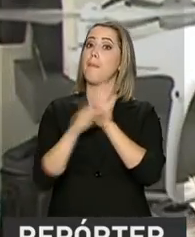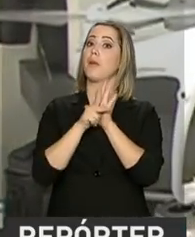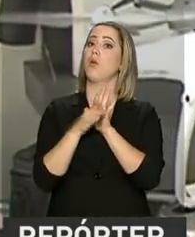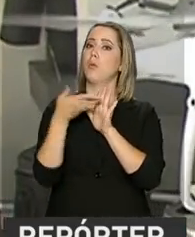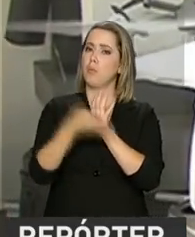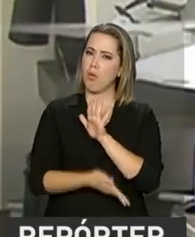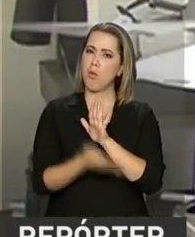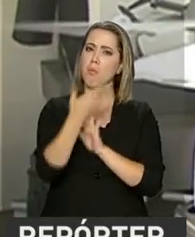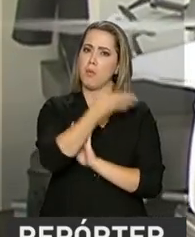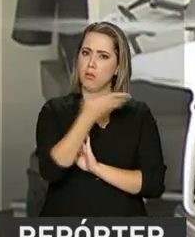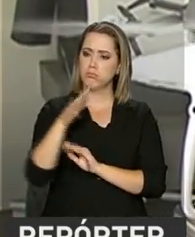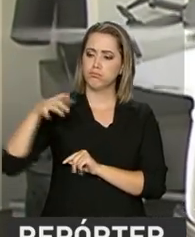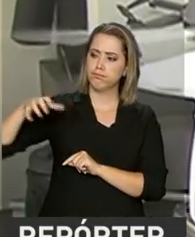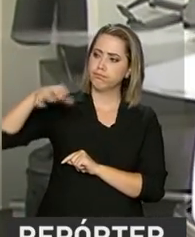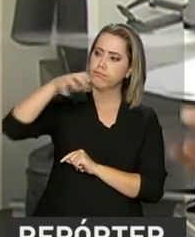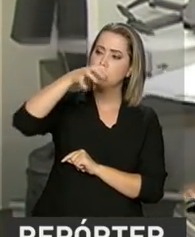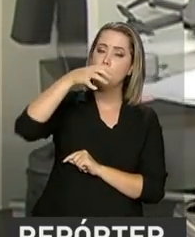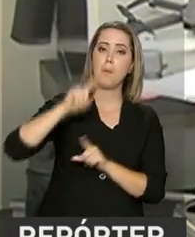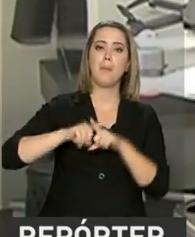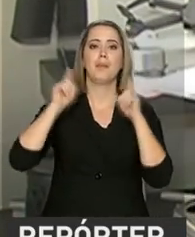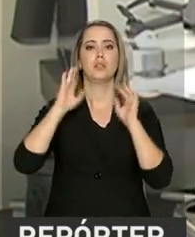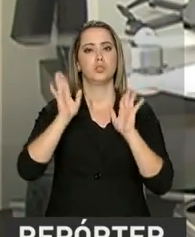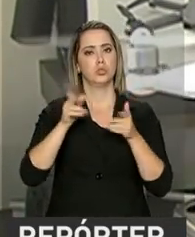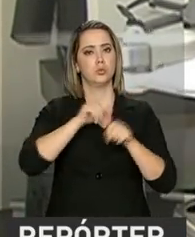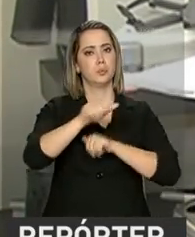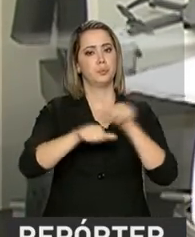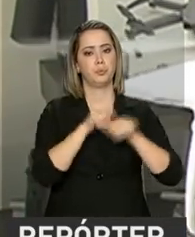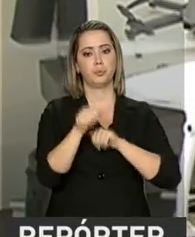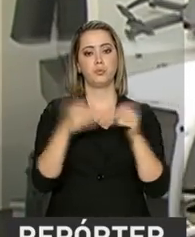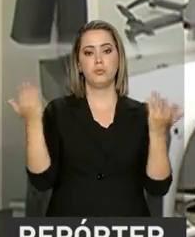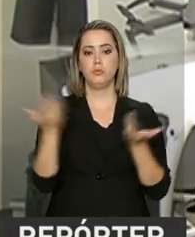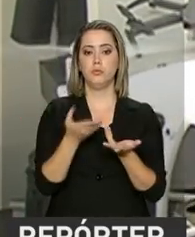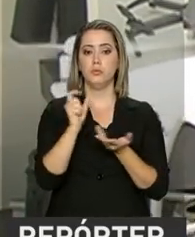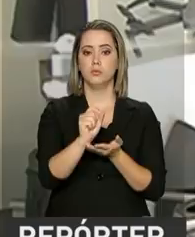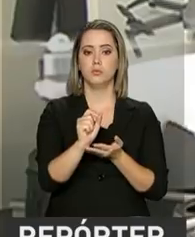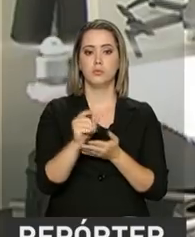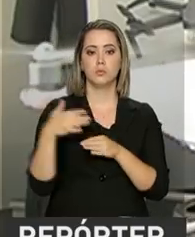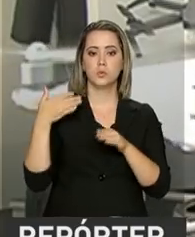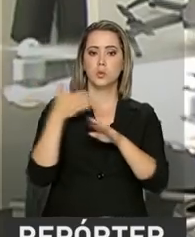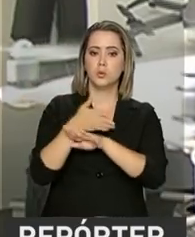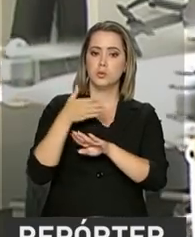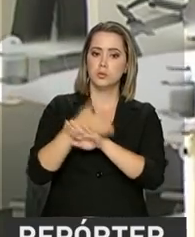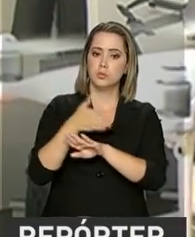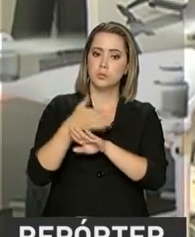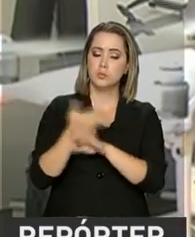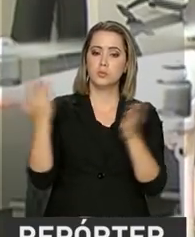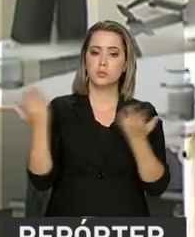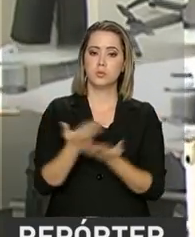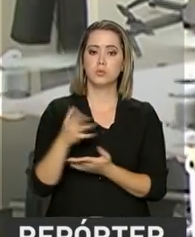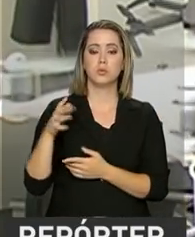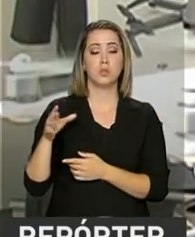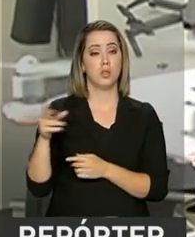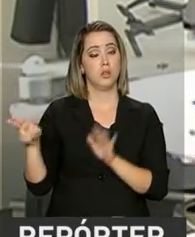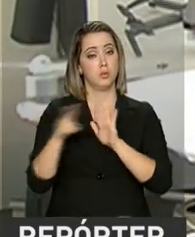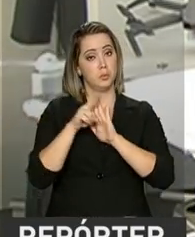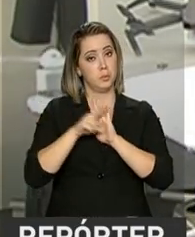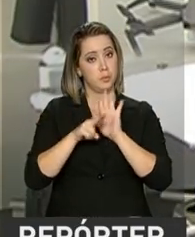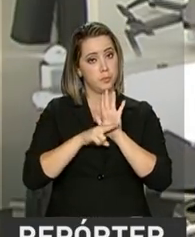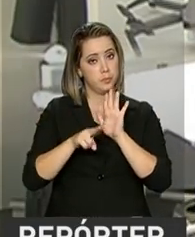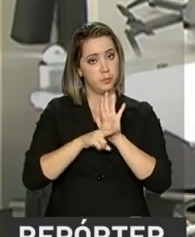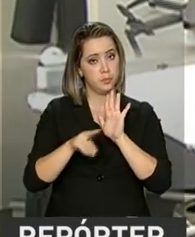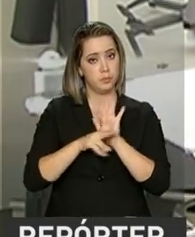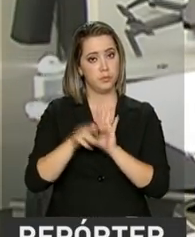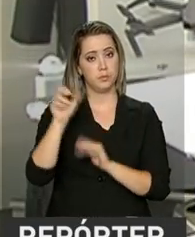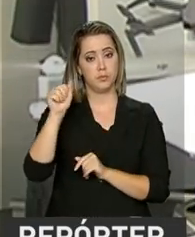esse tipo de aeronave mas tudo isso muda a partir de agora com entrada em vigor de uma normatização elaborada